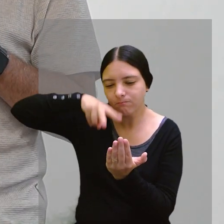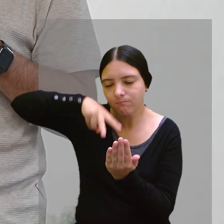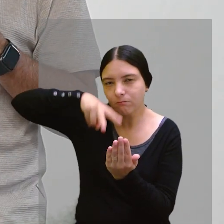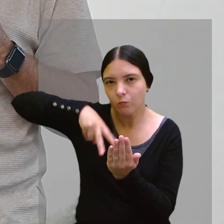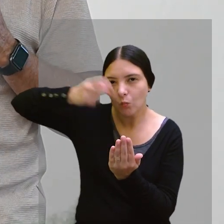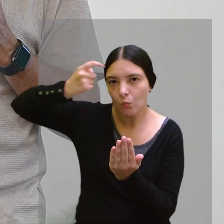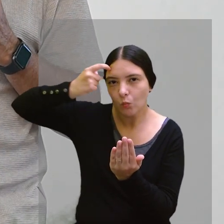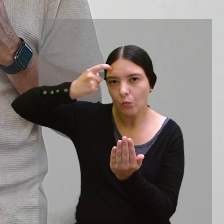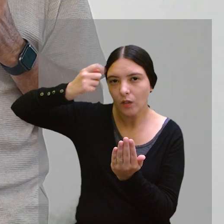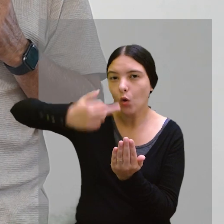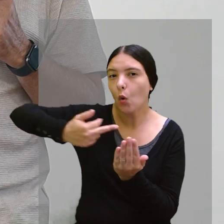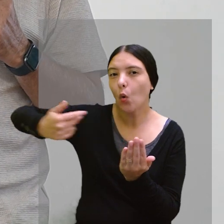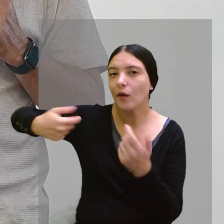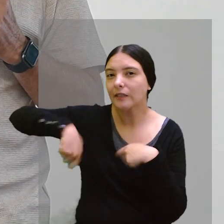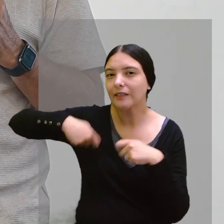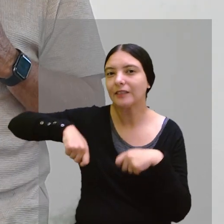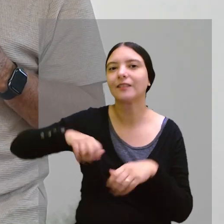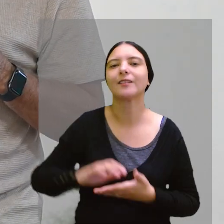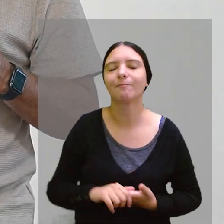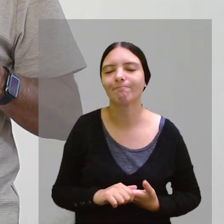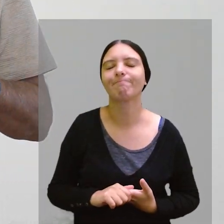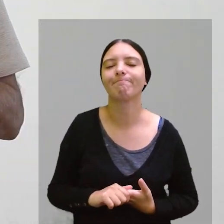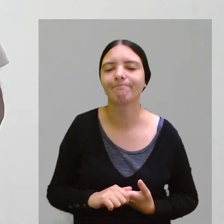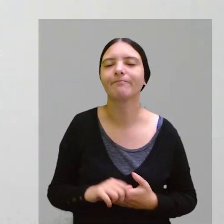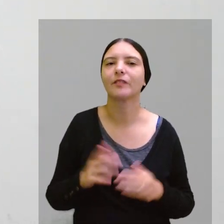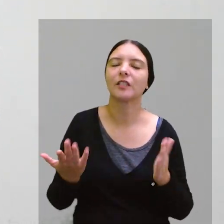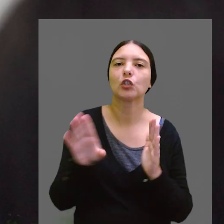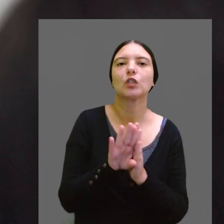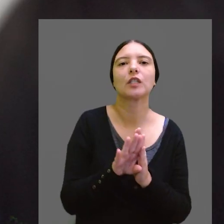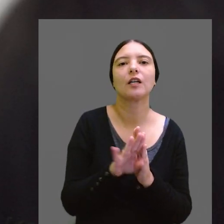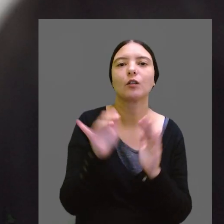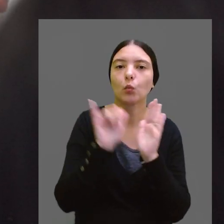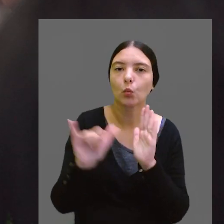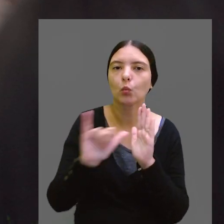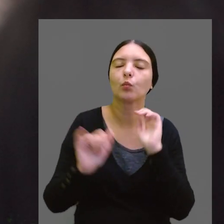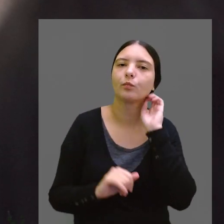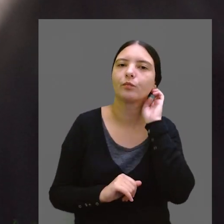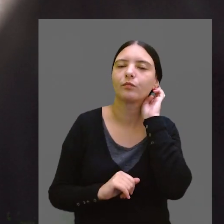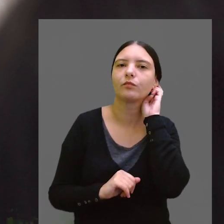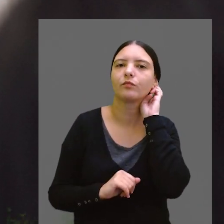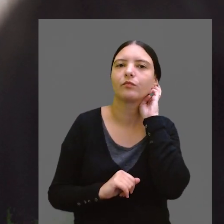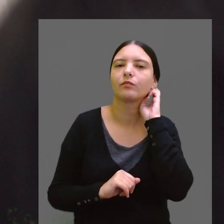olha a quantidade de coisa que precisa para chegar naquele ponto ali.